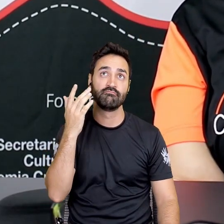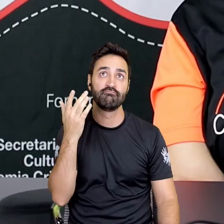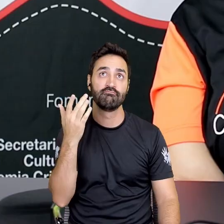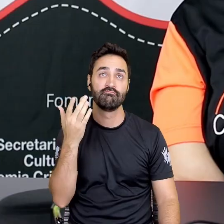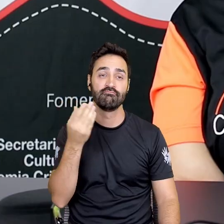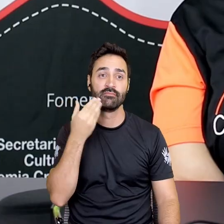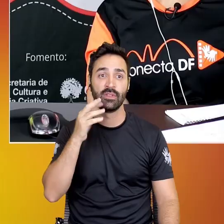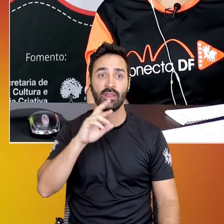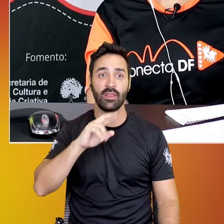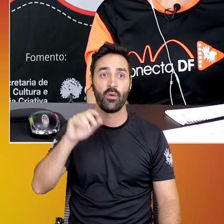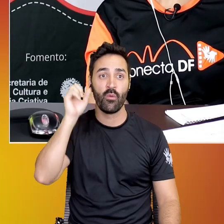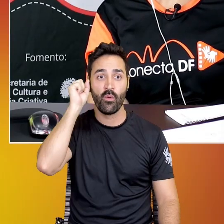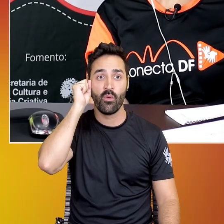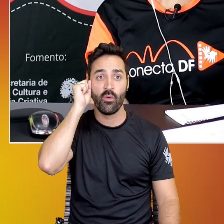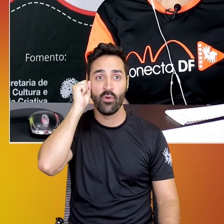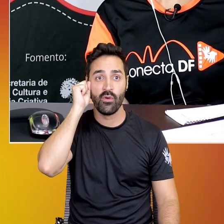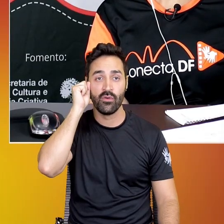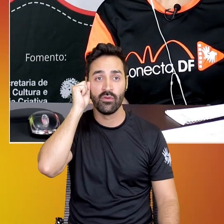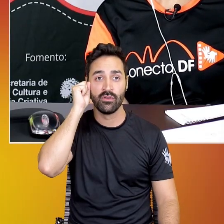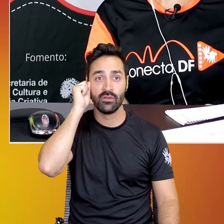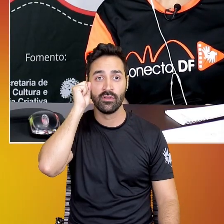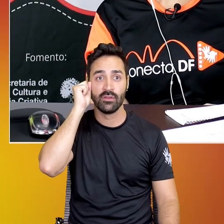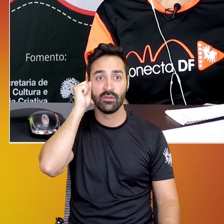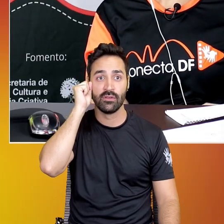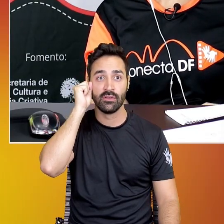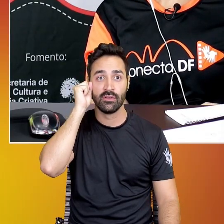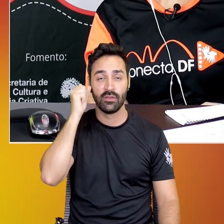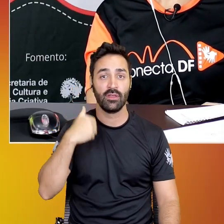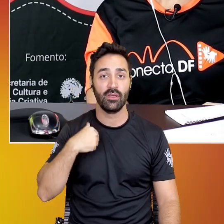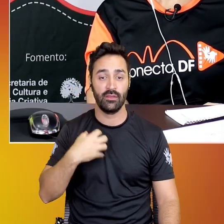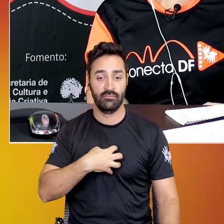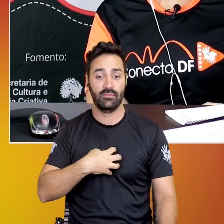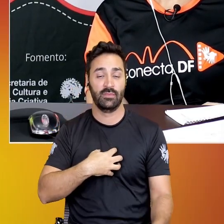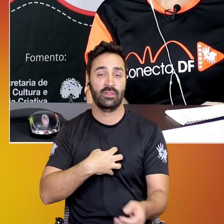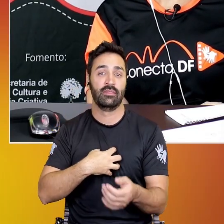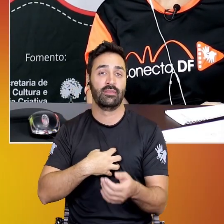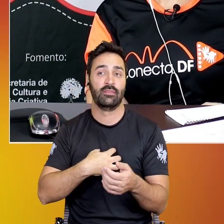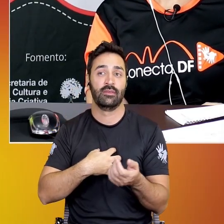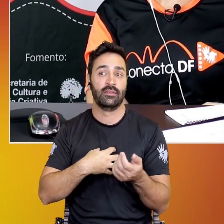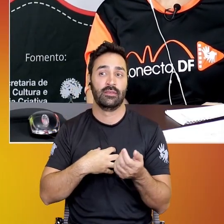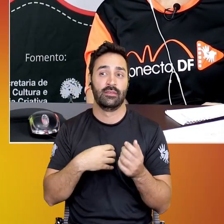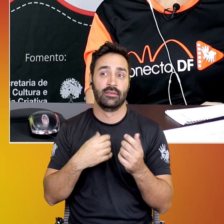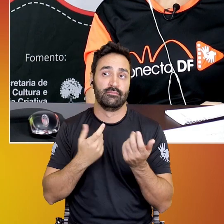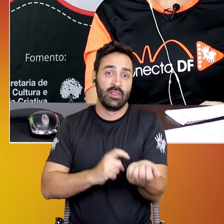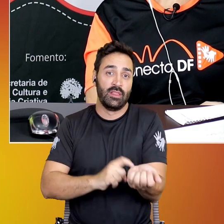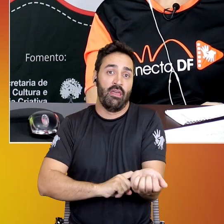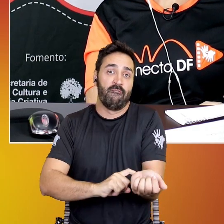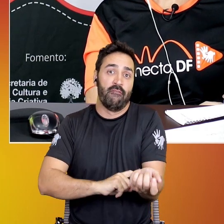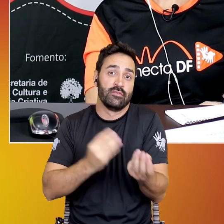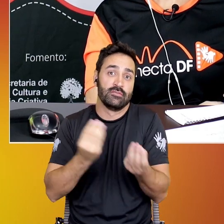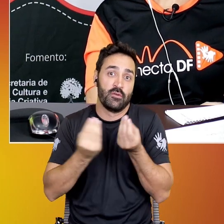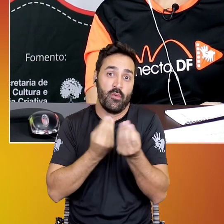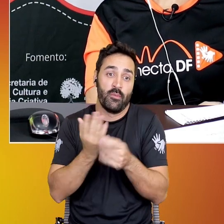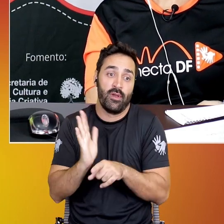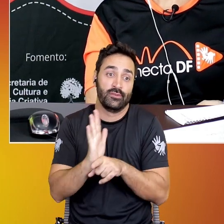ouve, eu fico assim meio tensa, né? Como que eu vou poder ajudar essa pessoa?